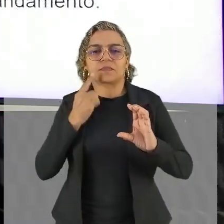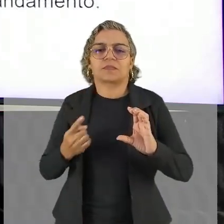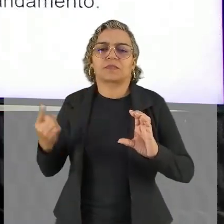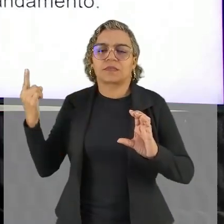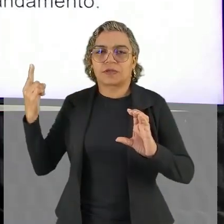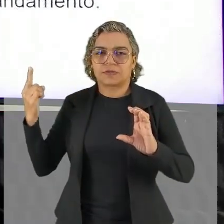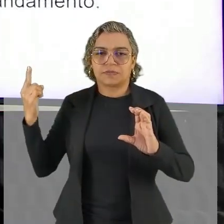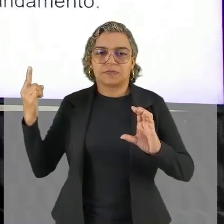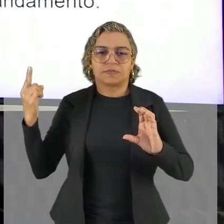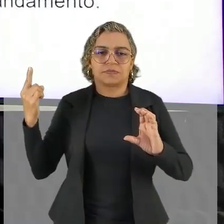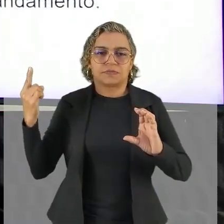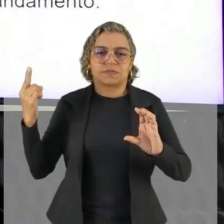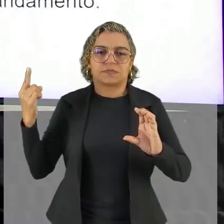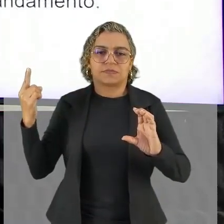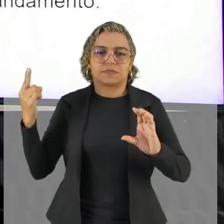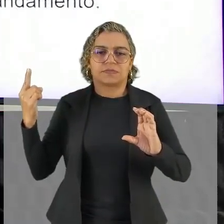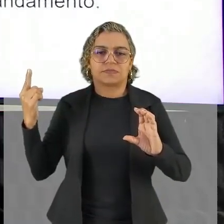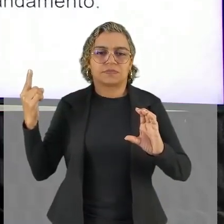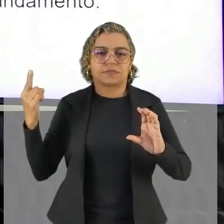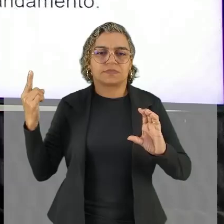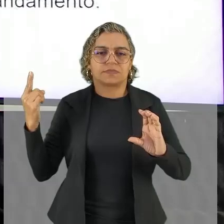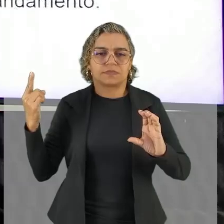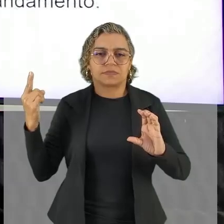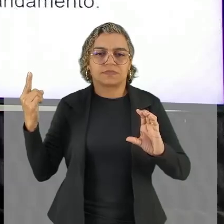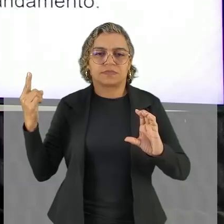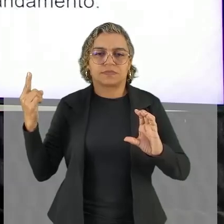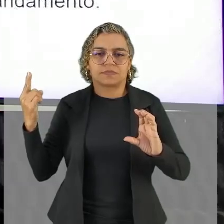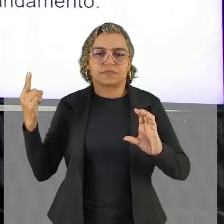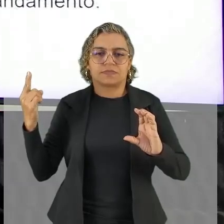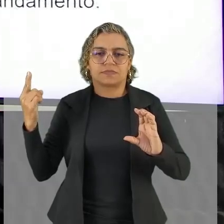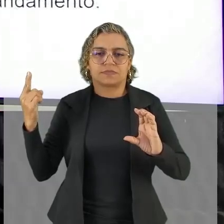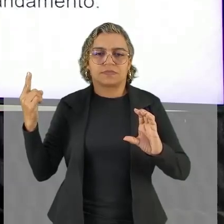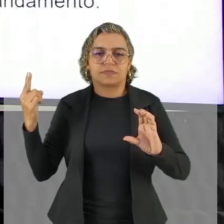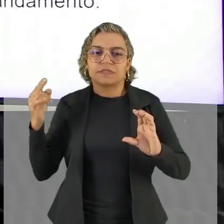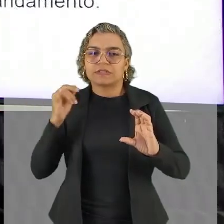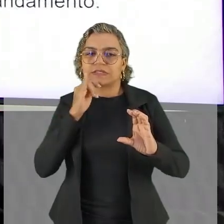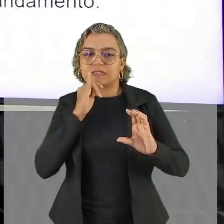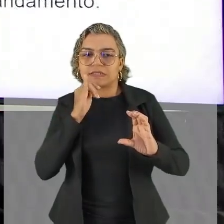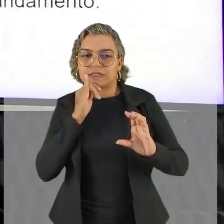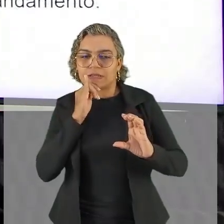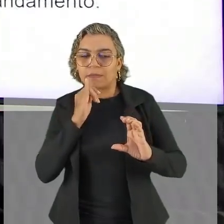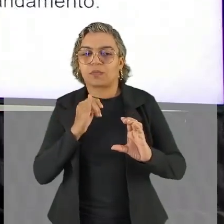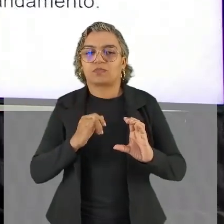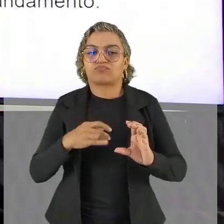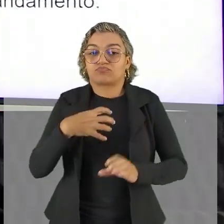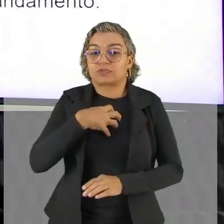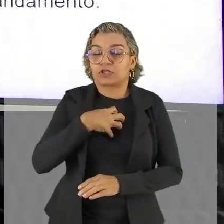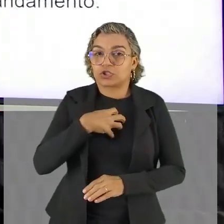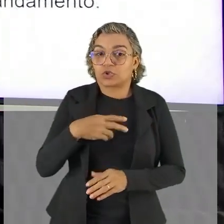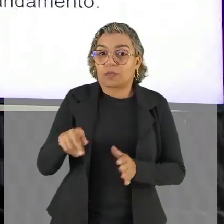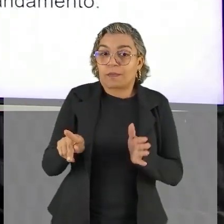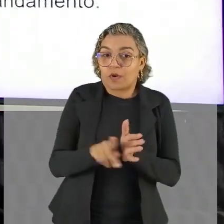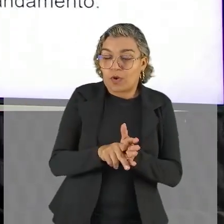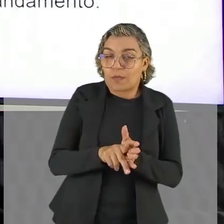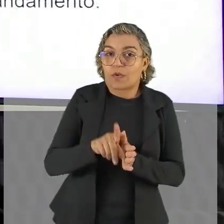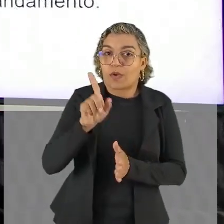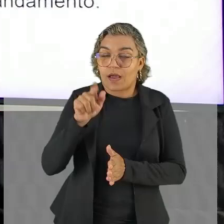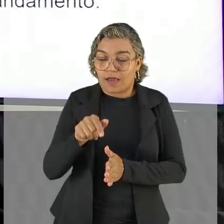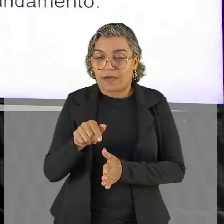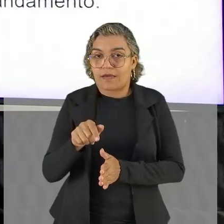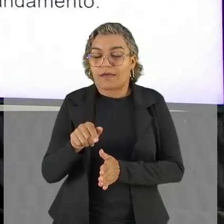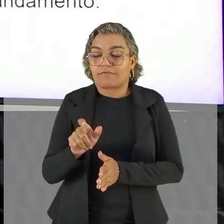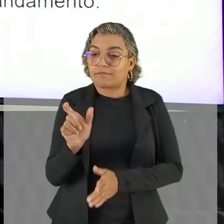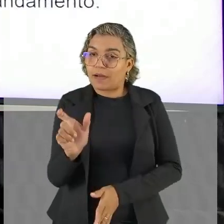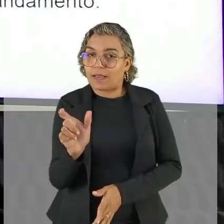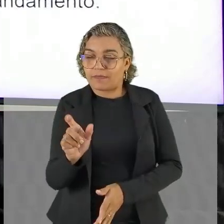sentido próprio e o sentido figurado. Sentido próprio é o sentido literal, aquilo que significa ipsiliteris, aquilo que a palavra quer